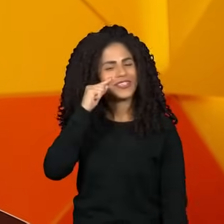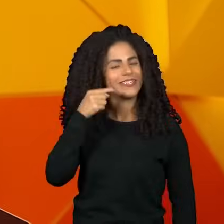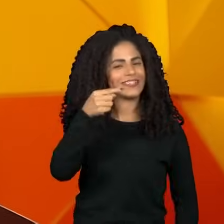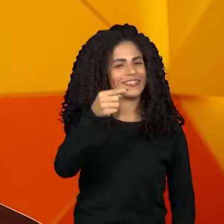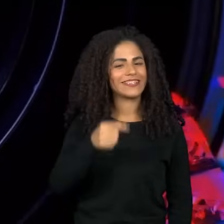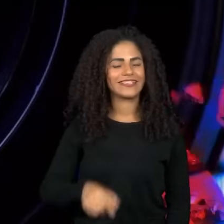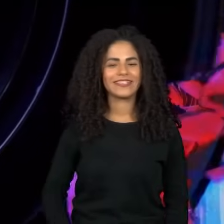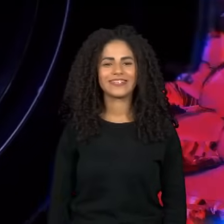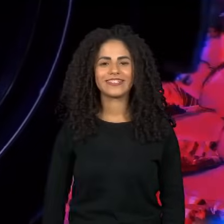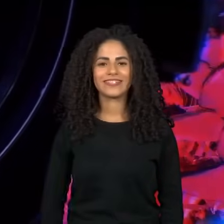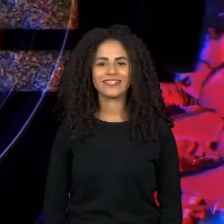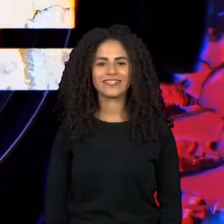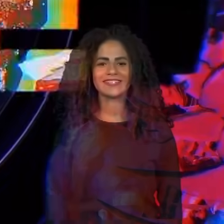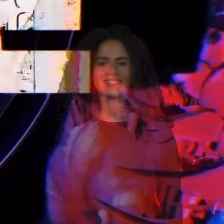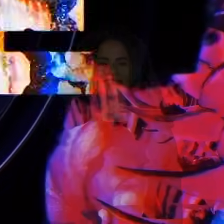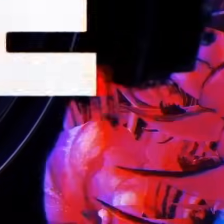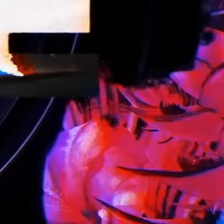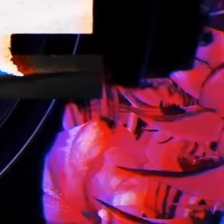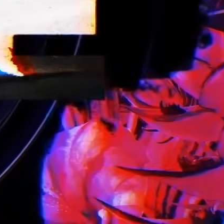já.